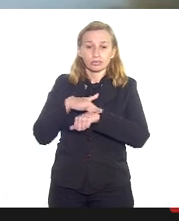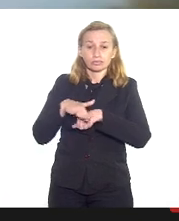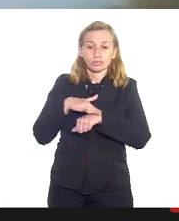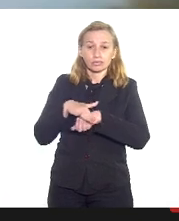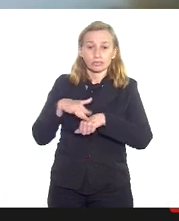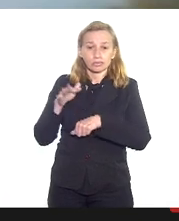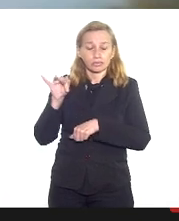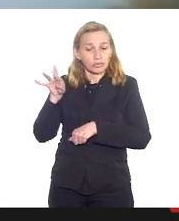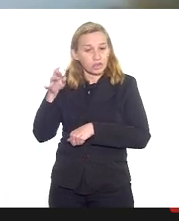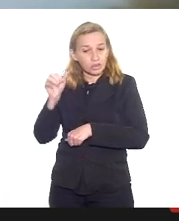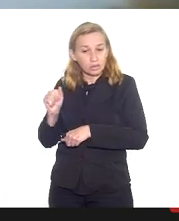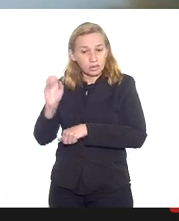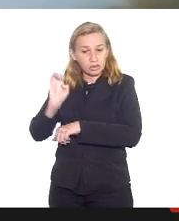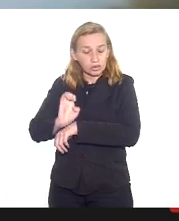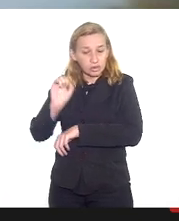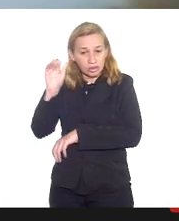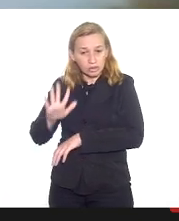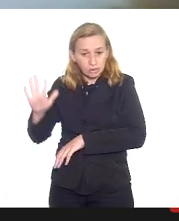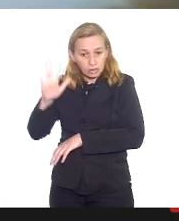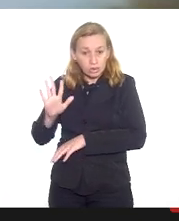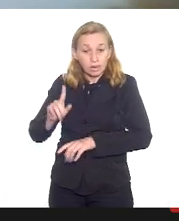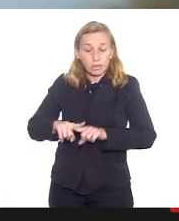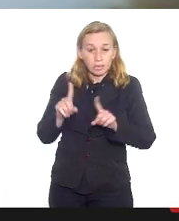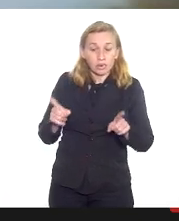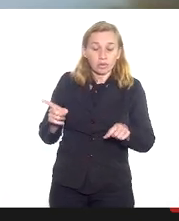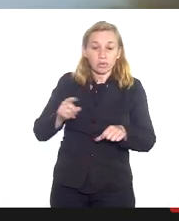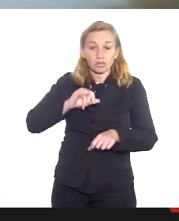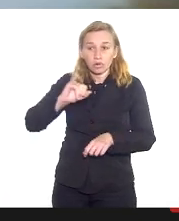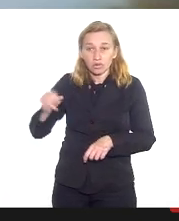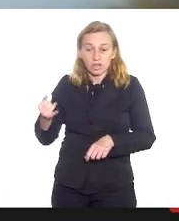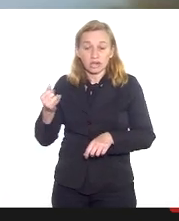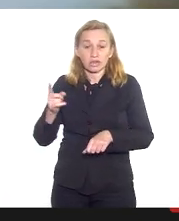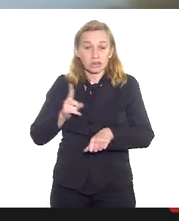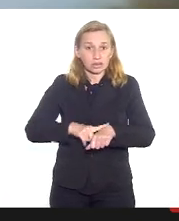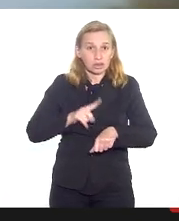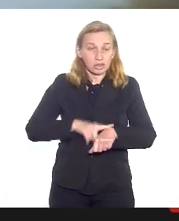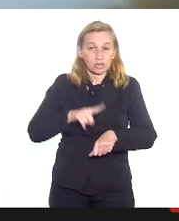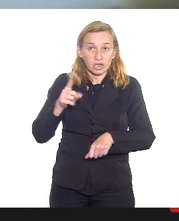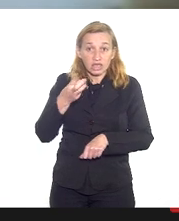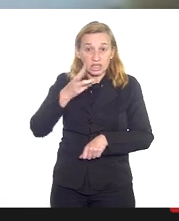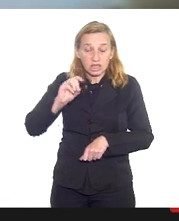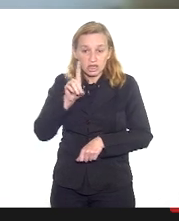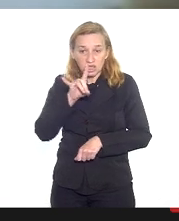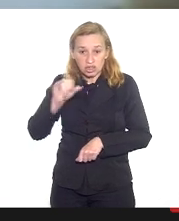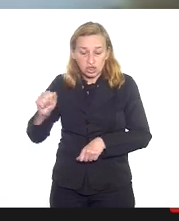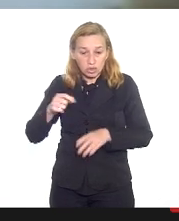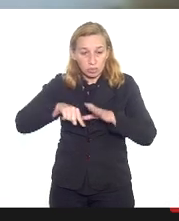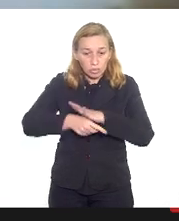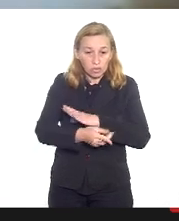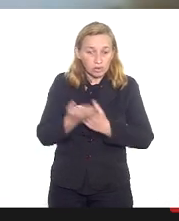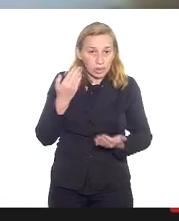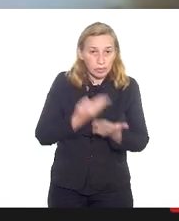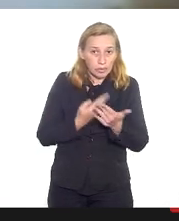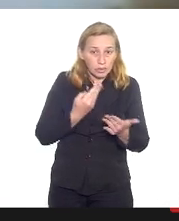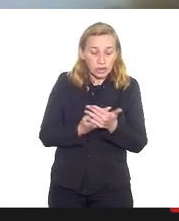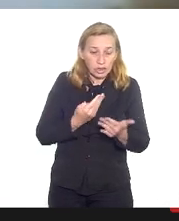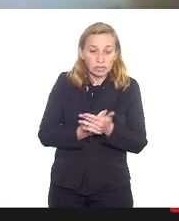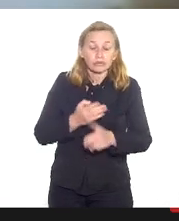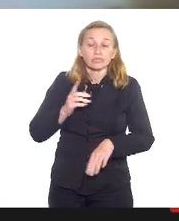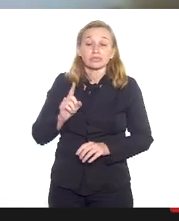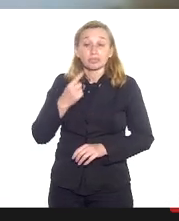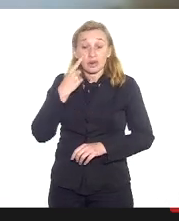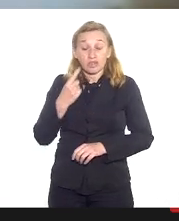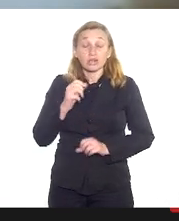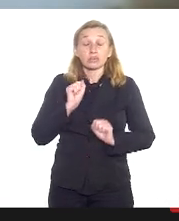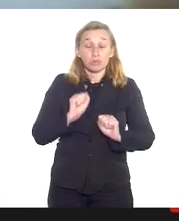né? Mas vamos aproveitar esse tempo aí de interregno de 30 dias, dar uma aprofundada para ver se isso pode também ser